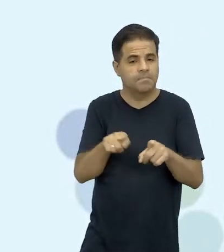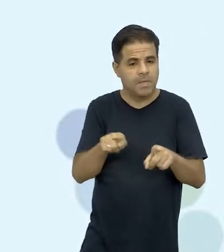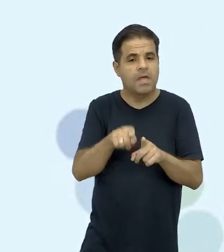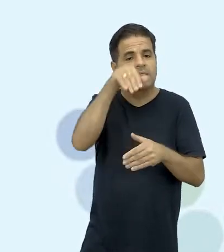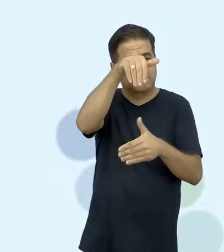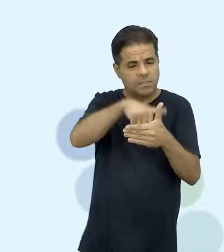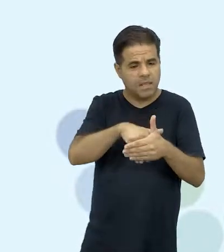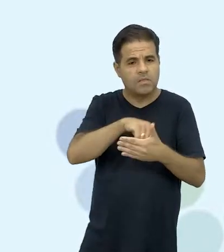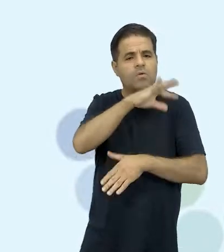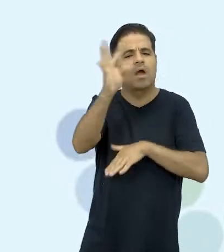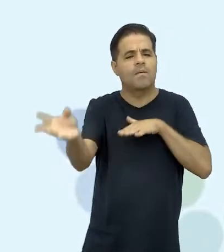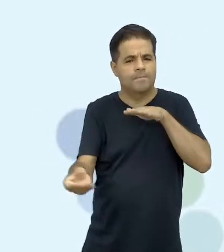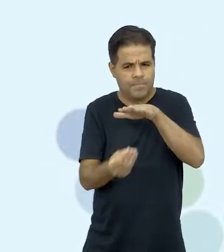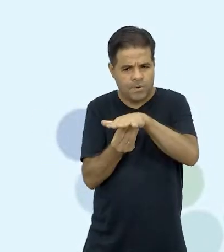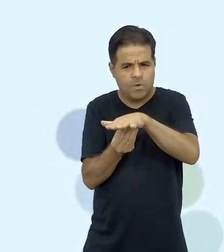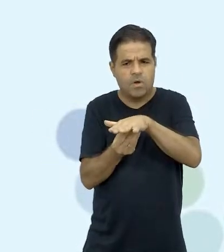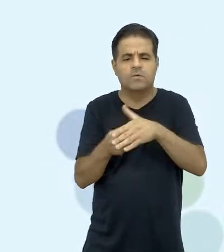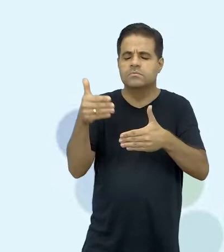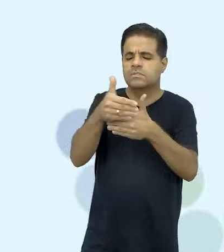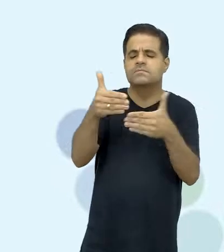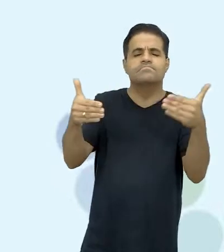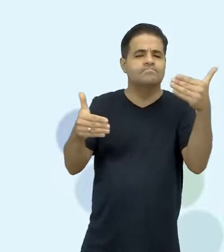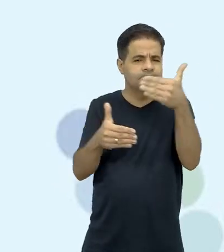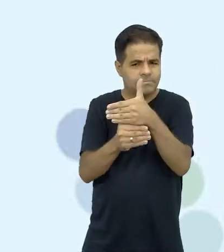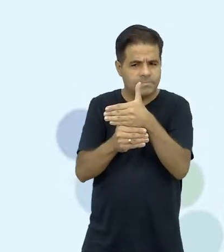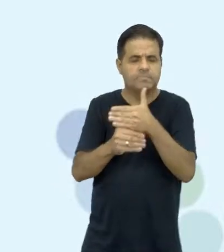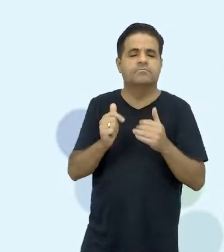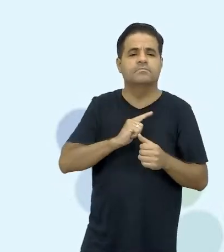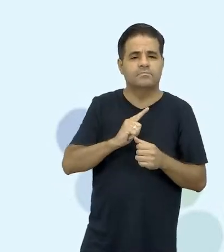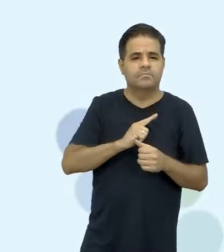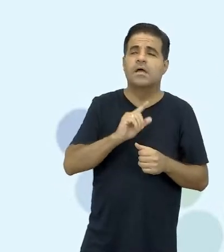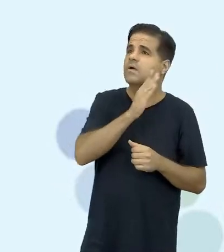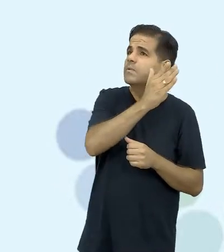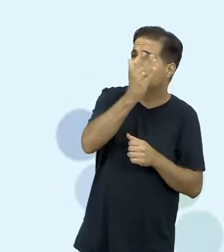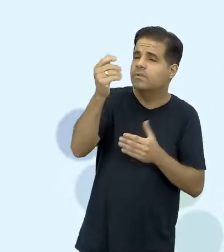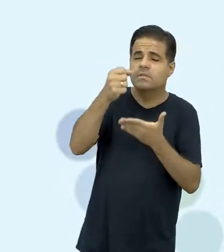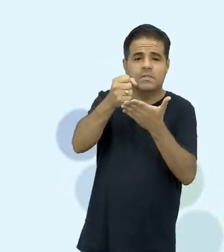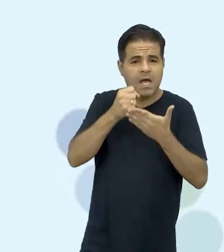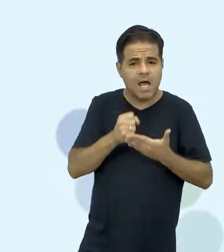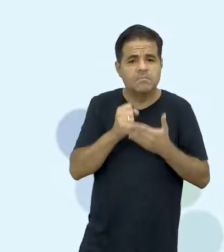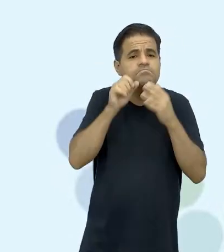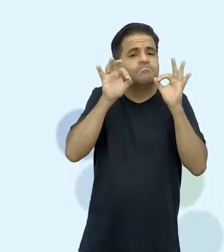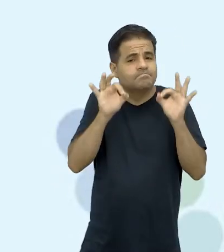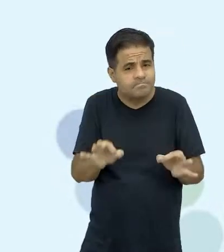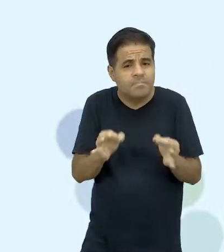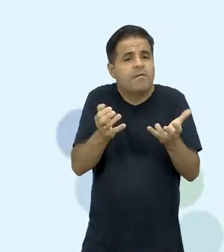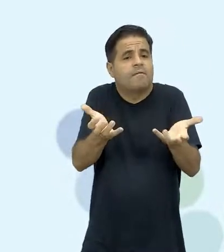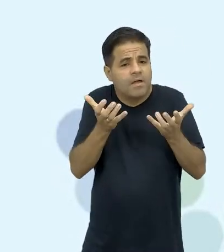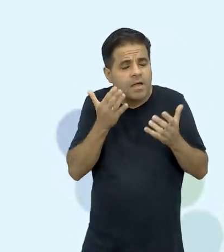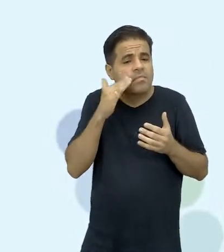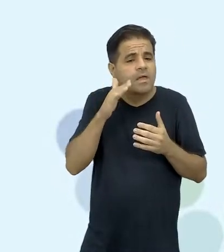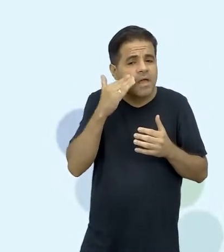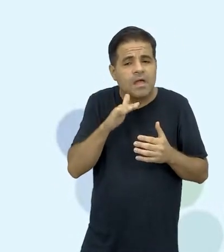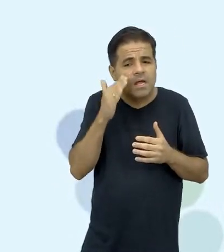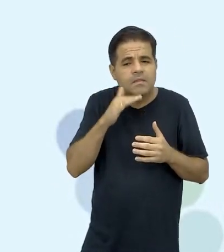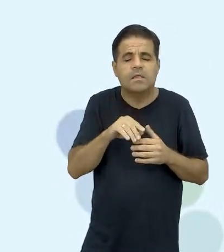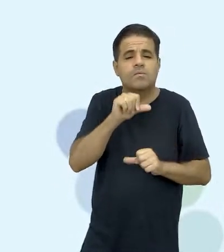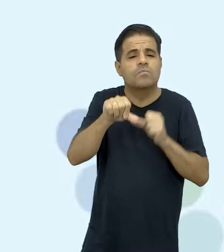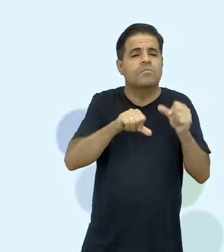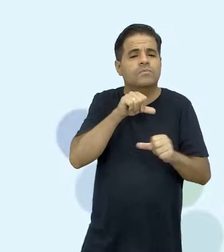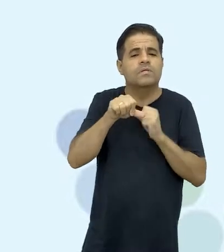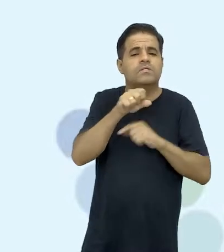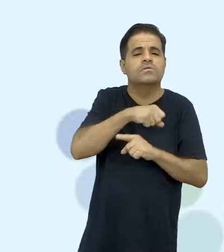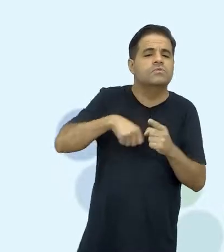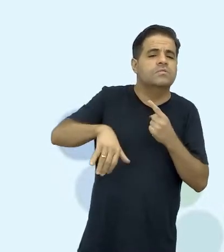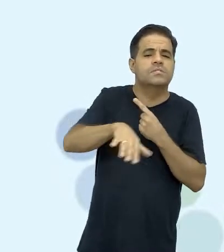dentro do repositório, dentro dos slides que estão lá, para justamente entender o que a Mudanças